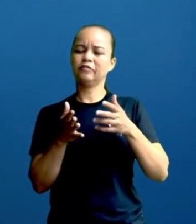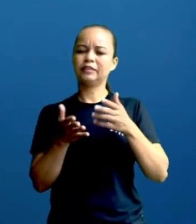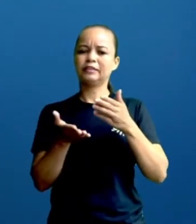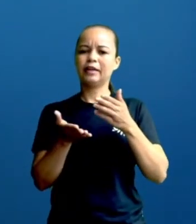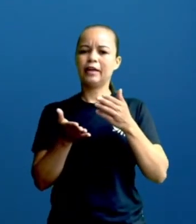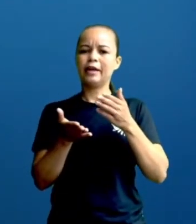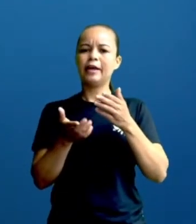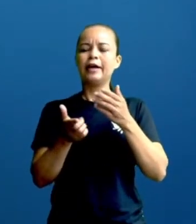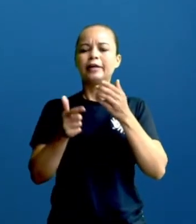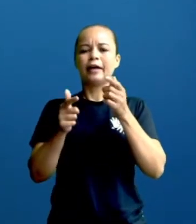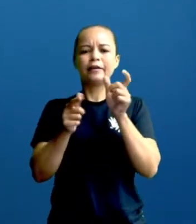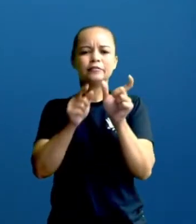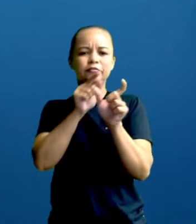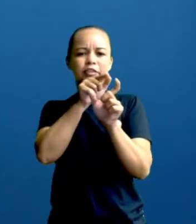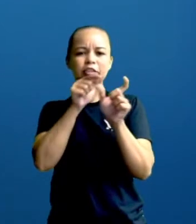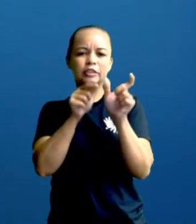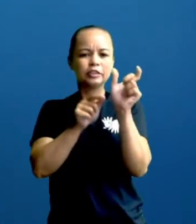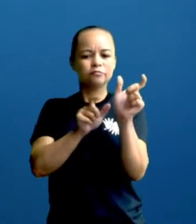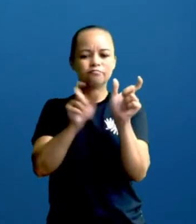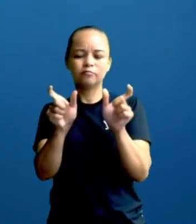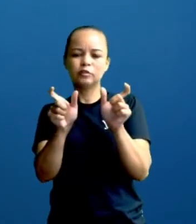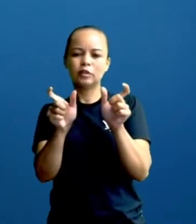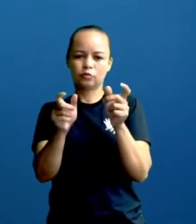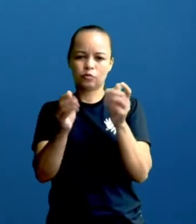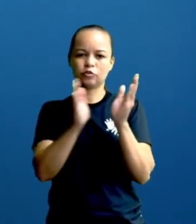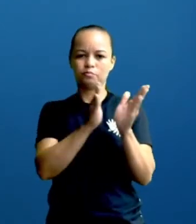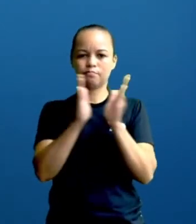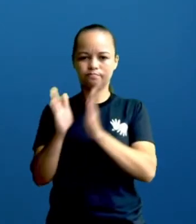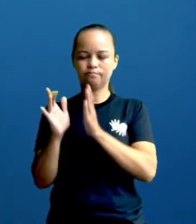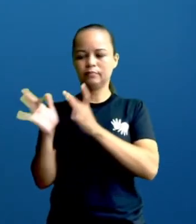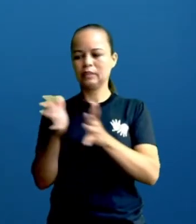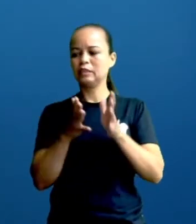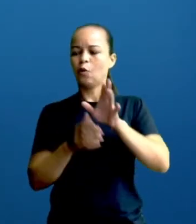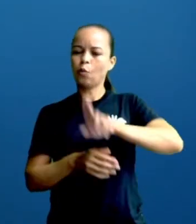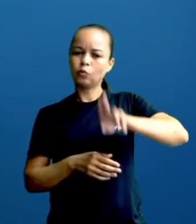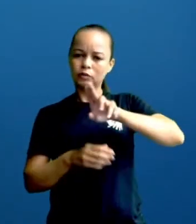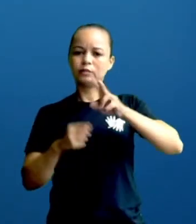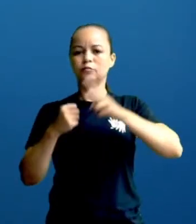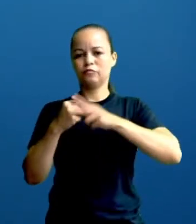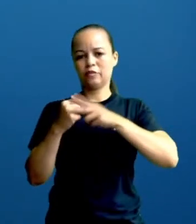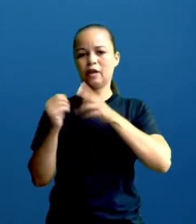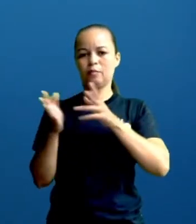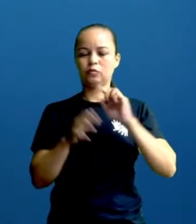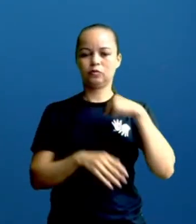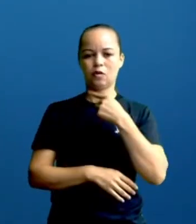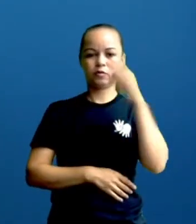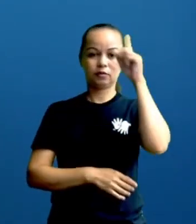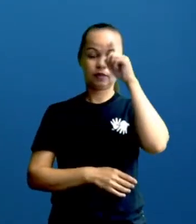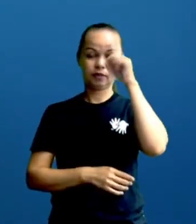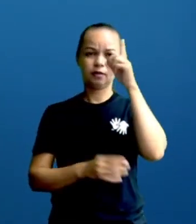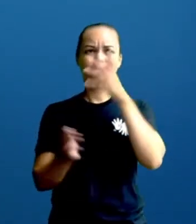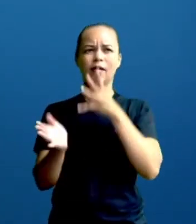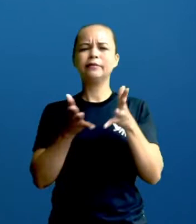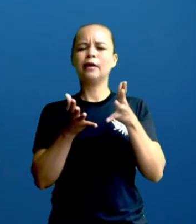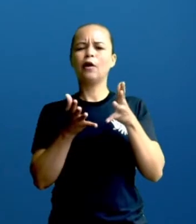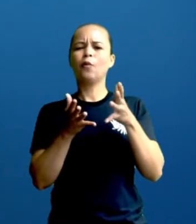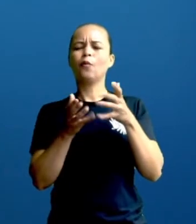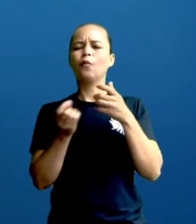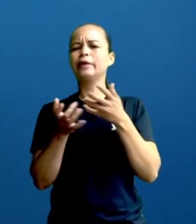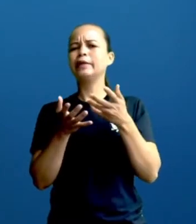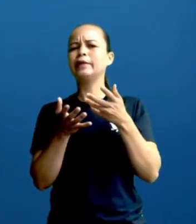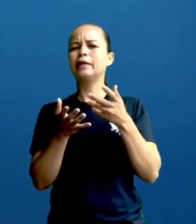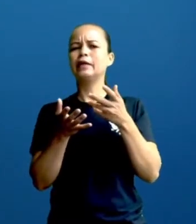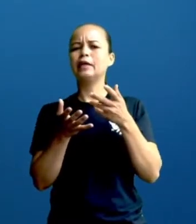vamos trabalhar alguns verbos que nós utilizamos muito o nosso dia a dia e que na maior parte das vezes nós cometemos